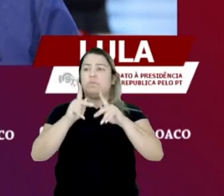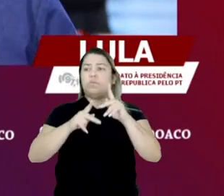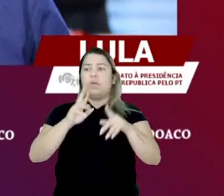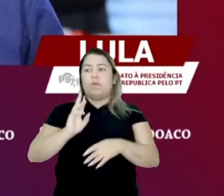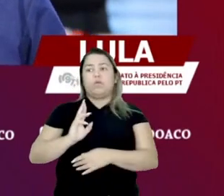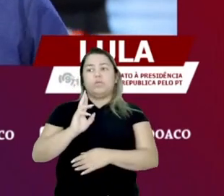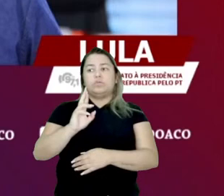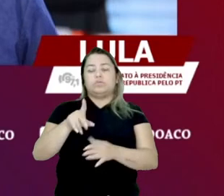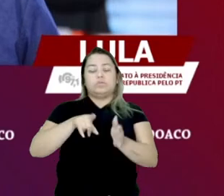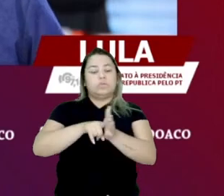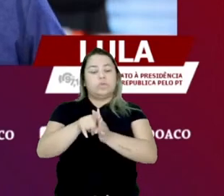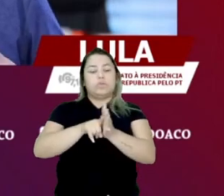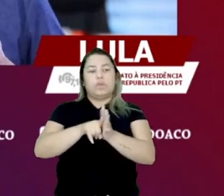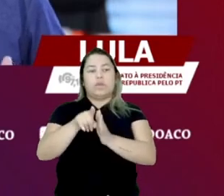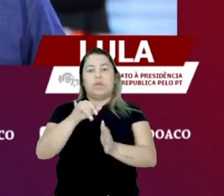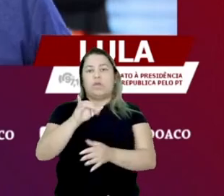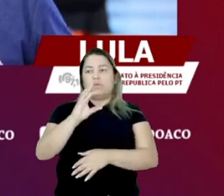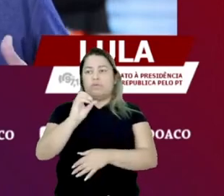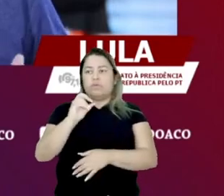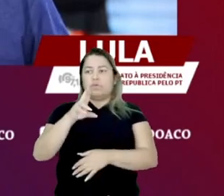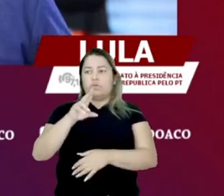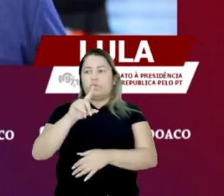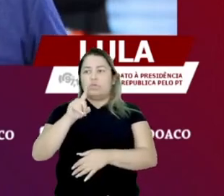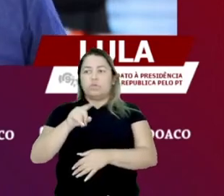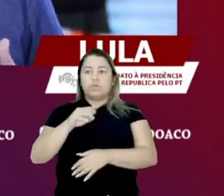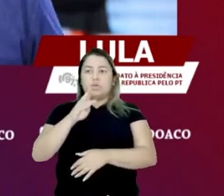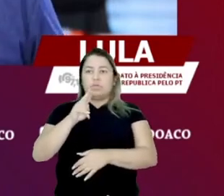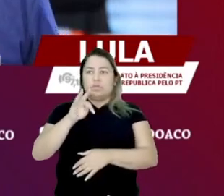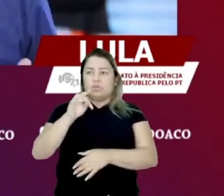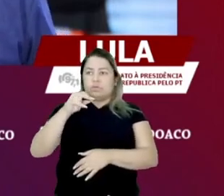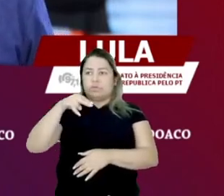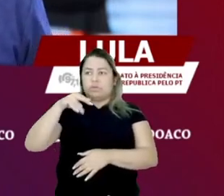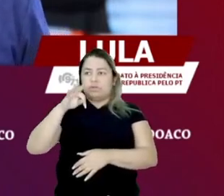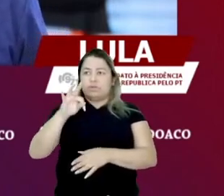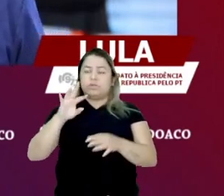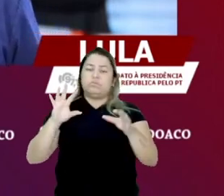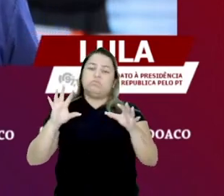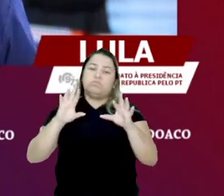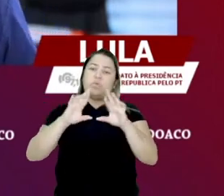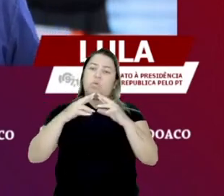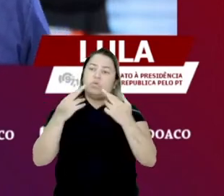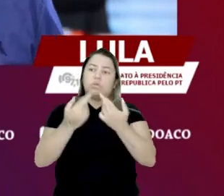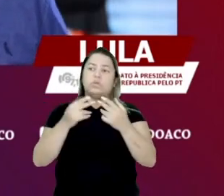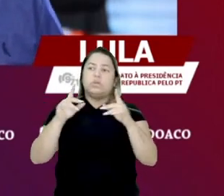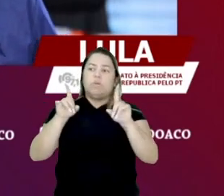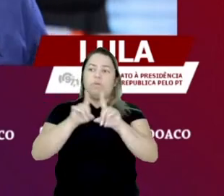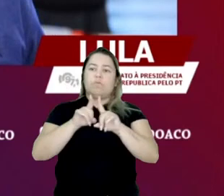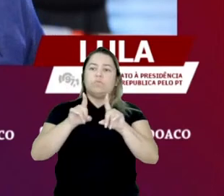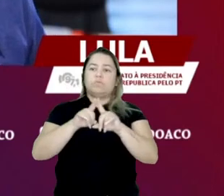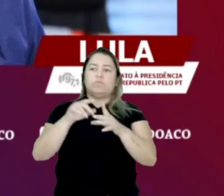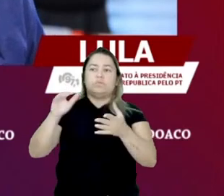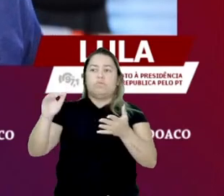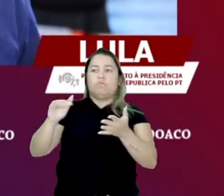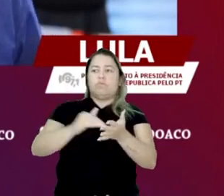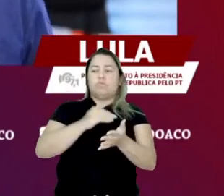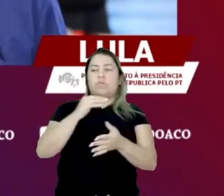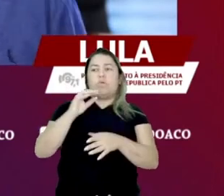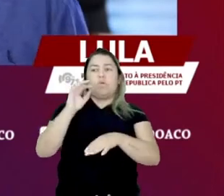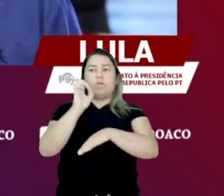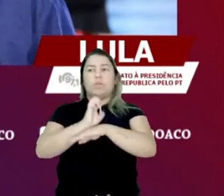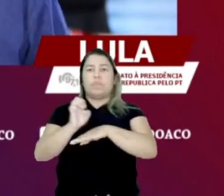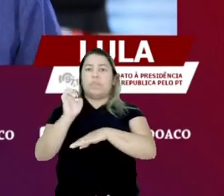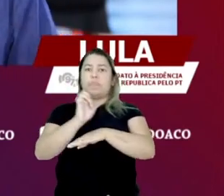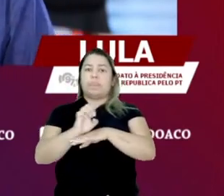poderia ter feito aquilo que a Organização Mundial do Comércio recomendou para todo mundo. Se ele tivesse tomado essas providências, a